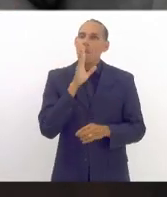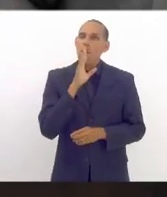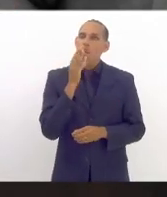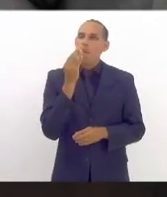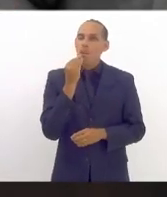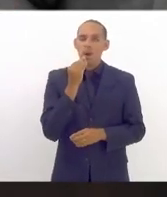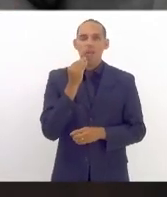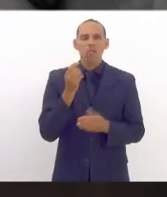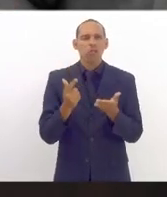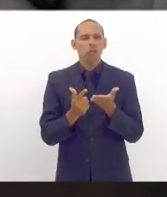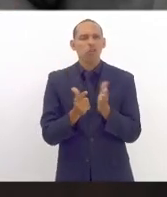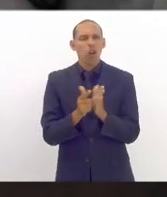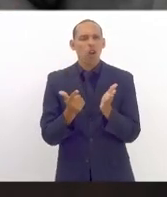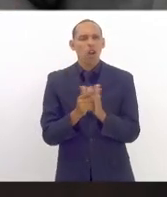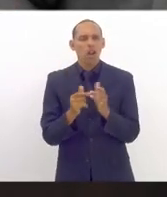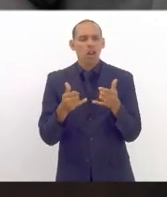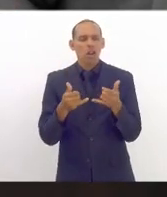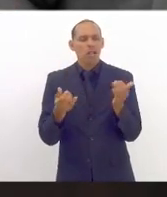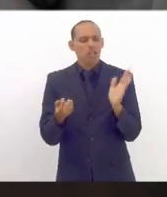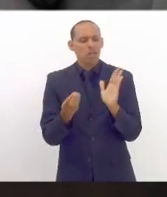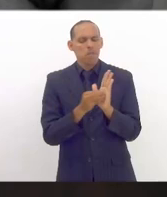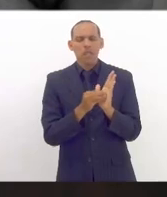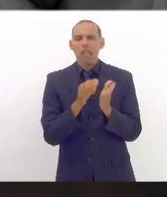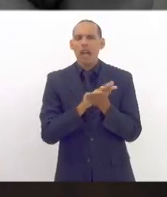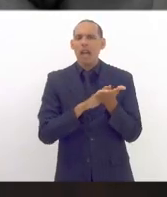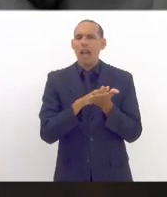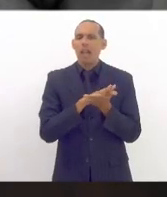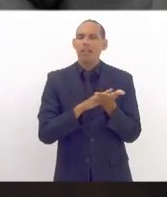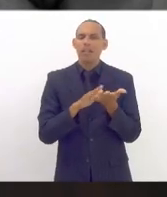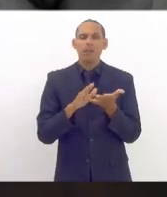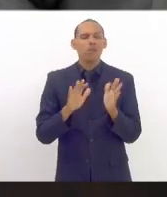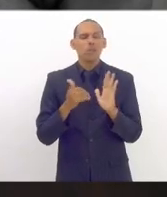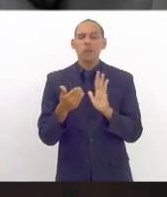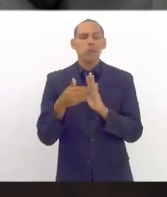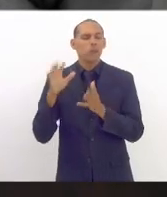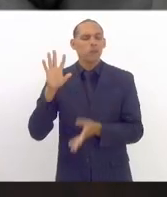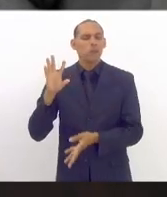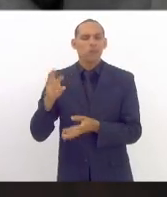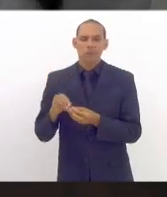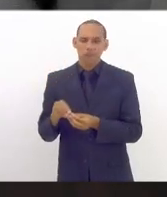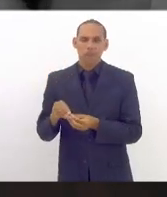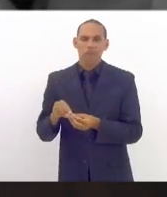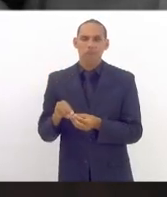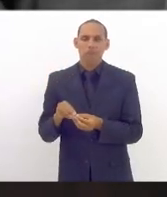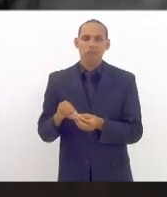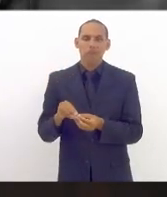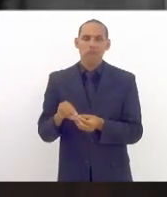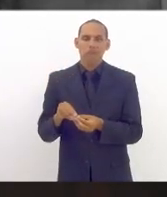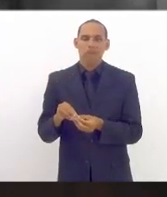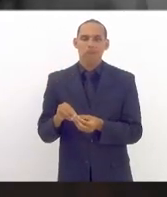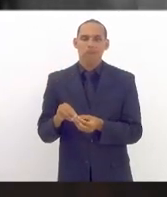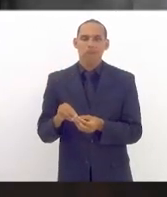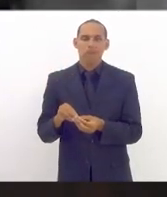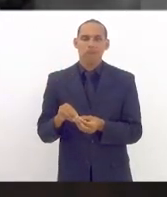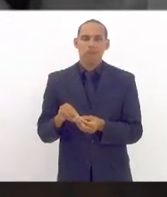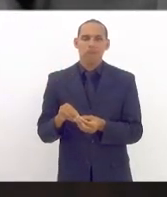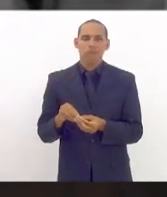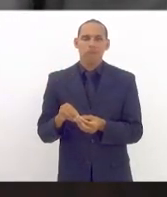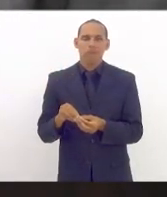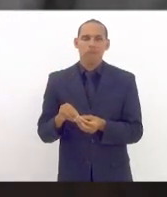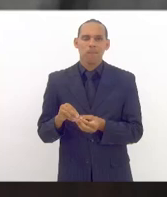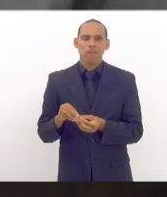e tudo isso concluindo tudo isso vai poder ser